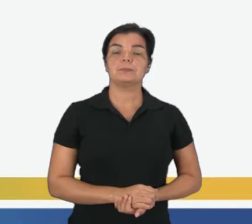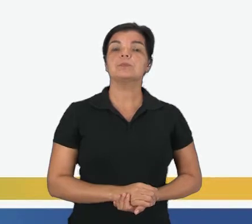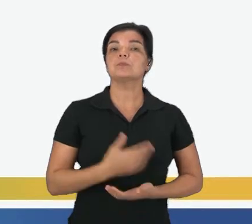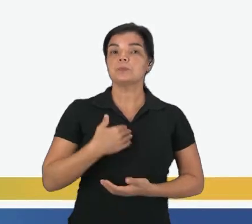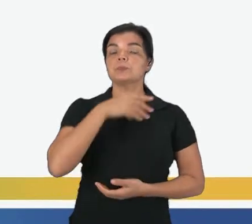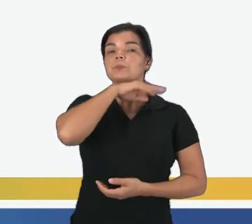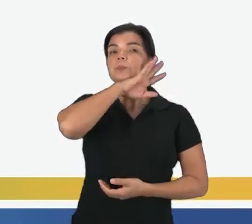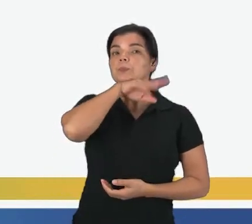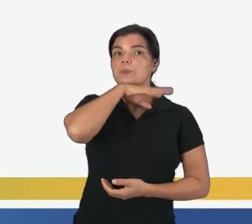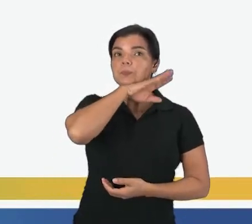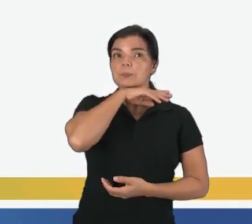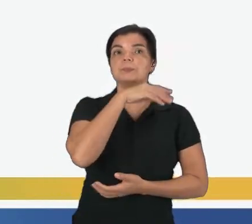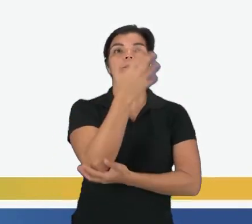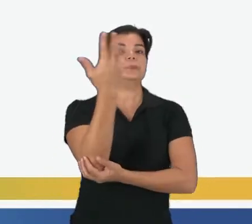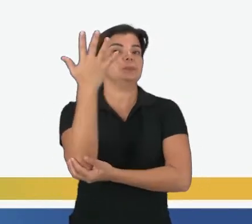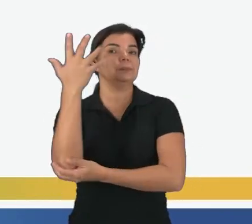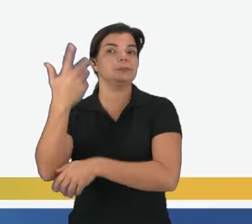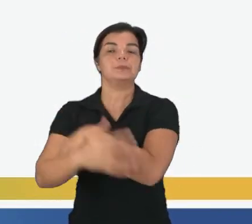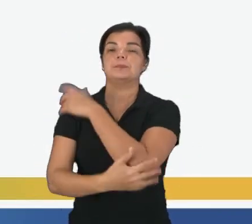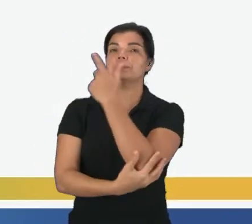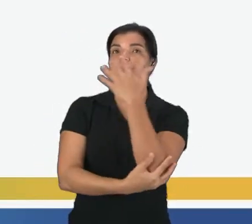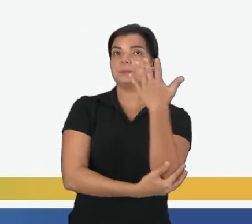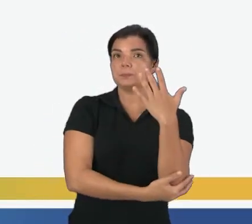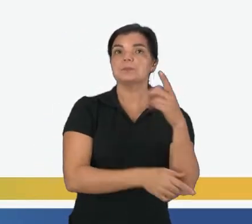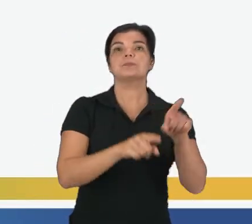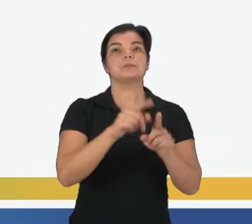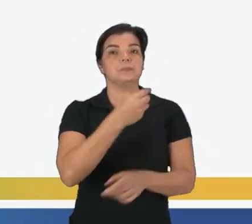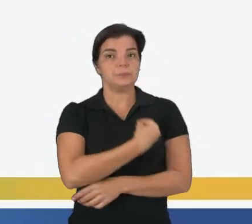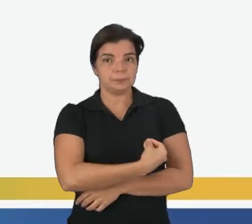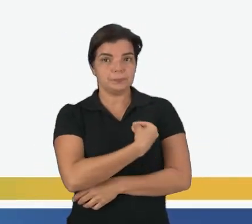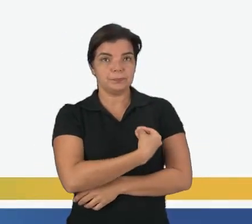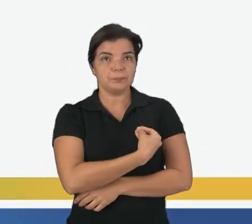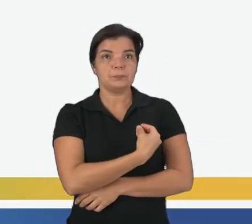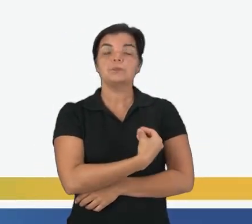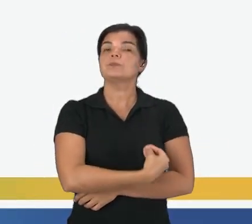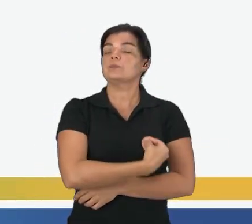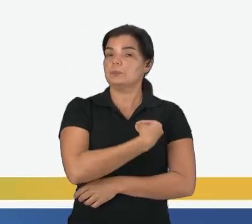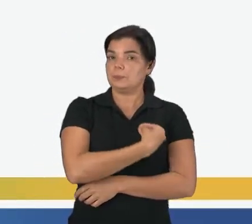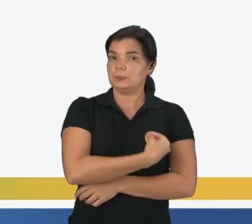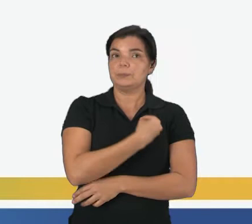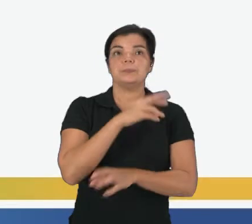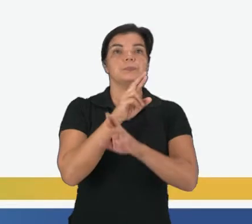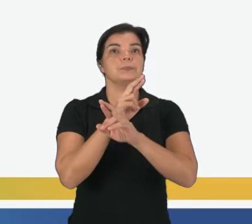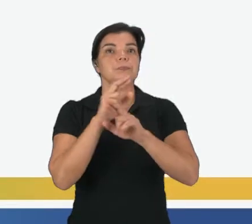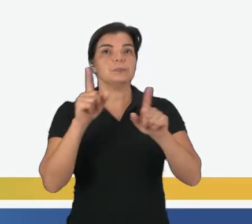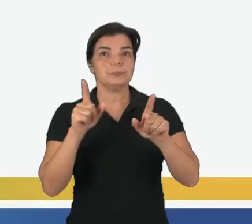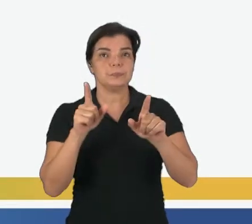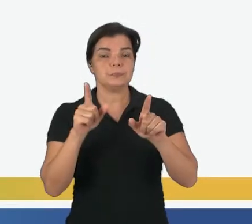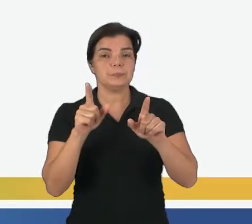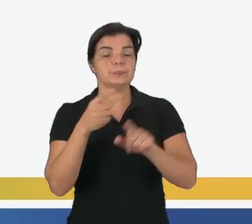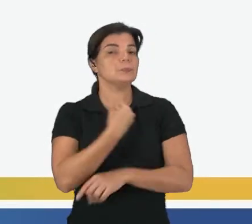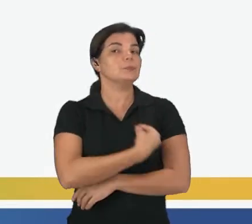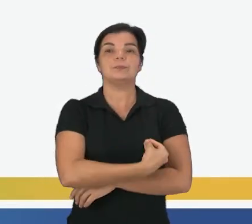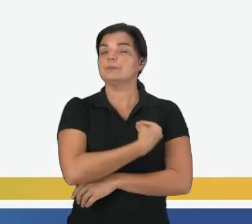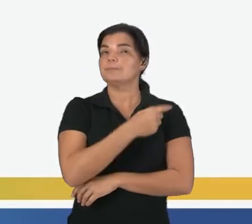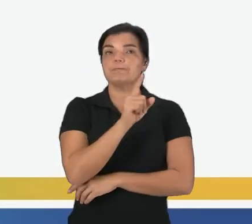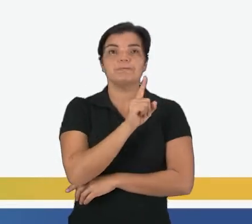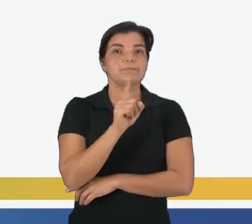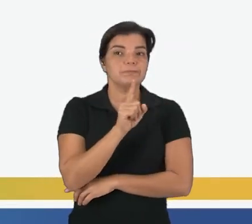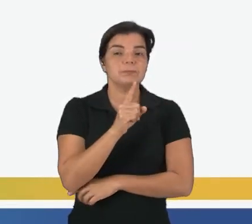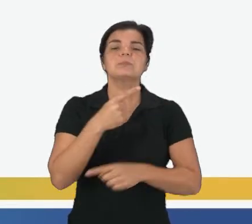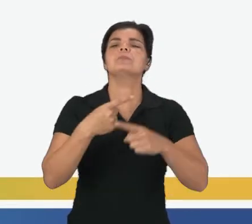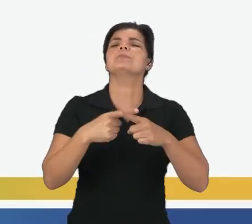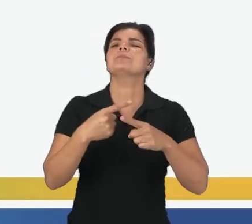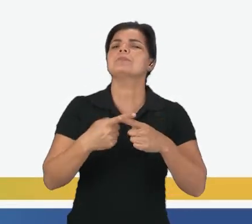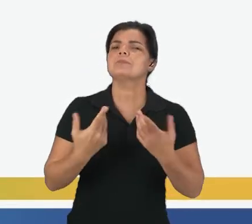Os animais e plantas são considerados seres vivos. Os seres vivos são diferentes dos seres